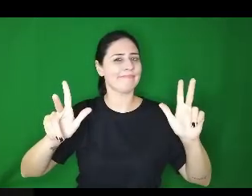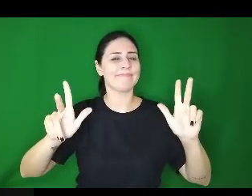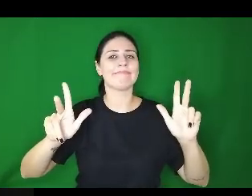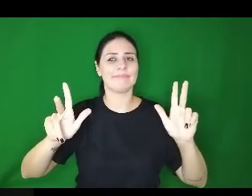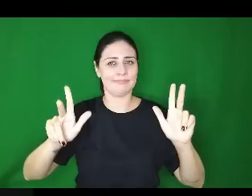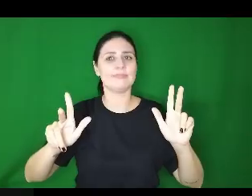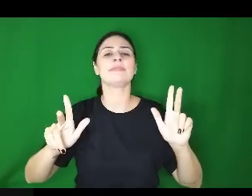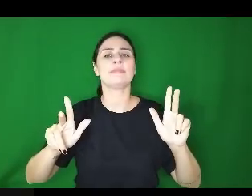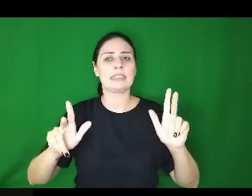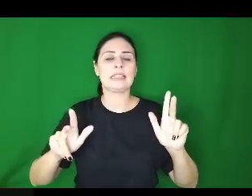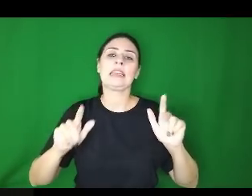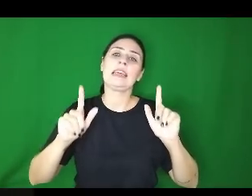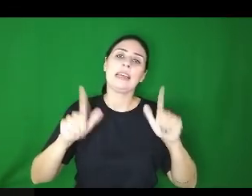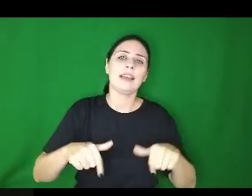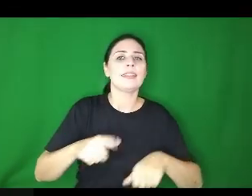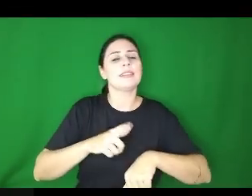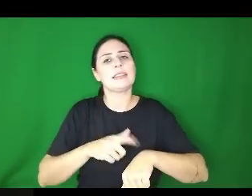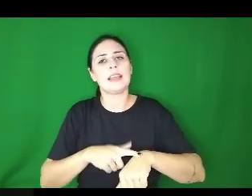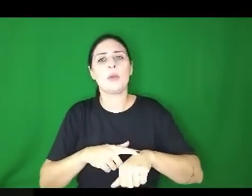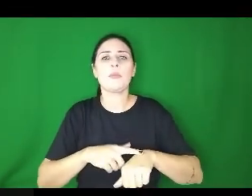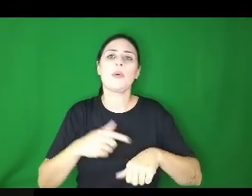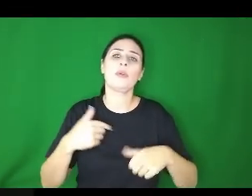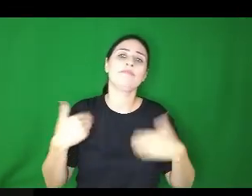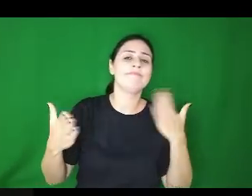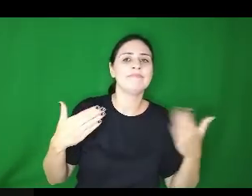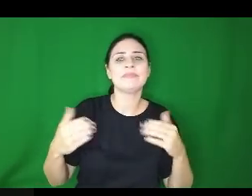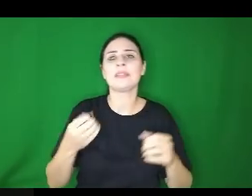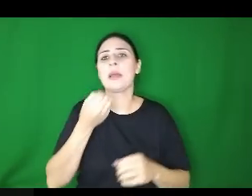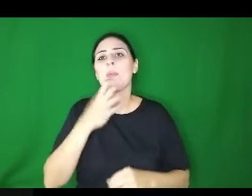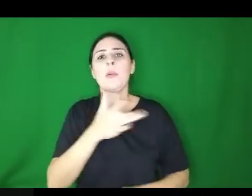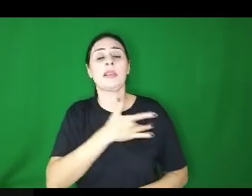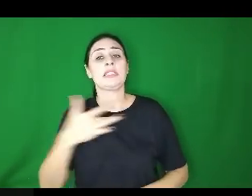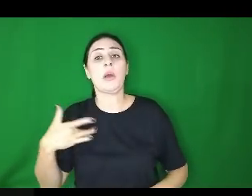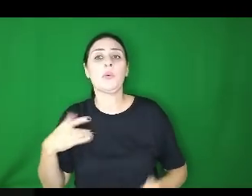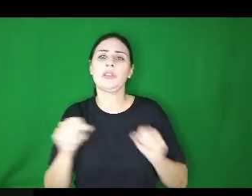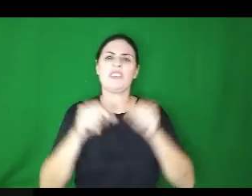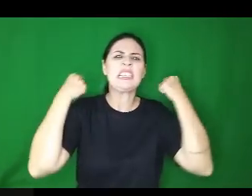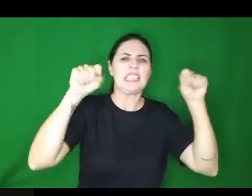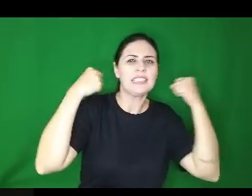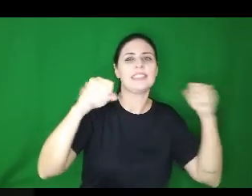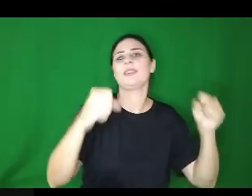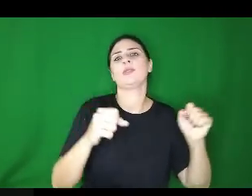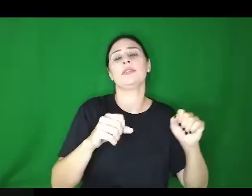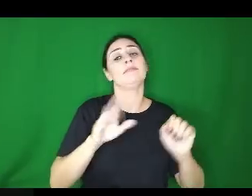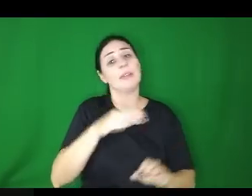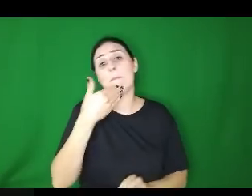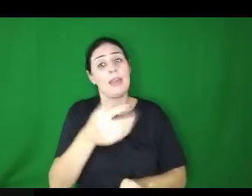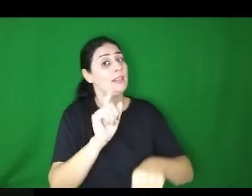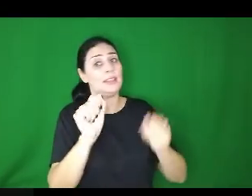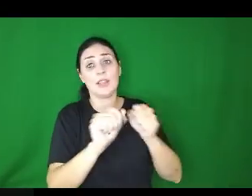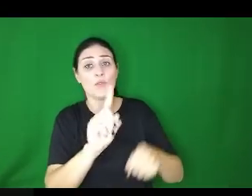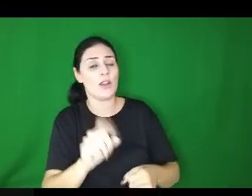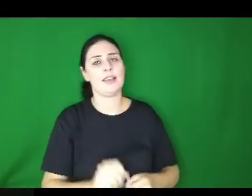considero que é muito difícil, né, você falar o que é, principalmente para nós que trabalhamos